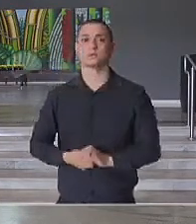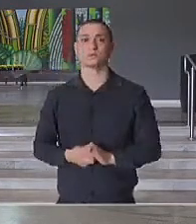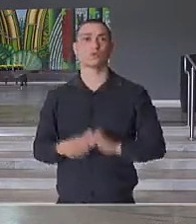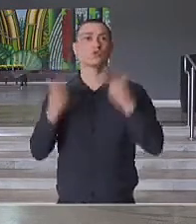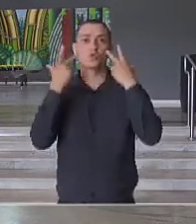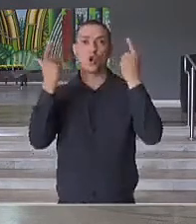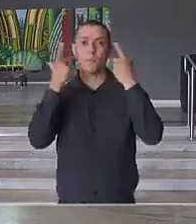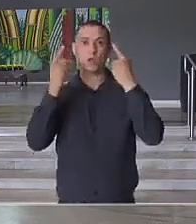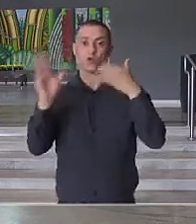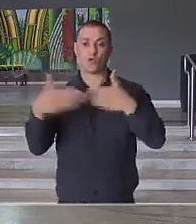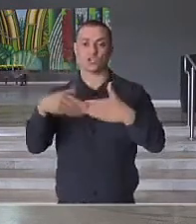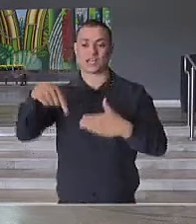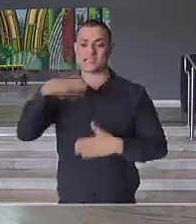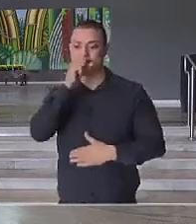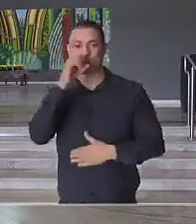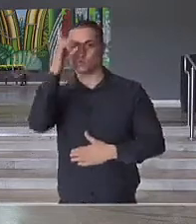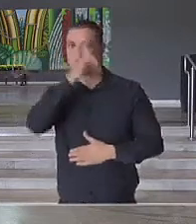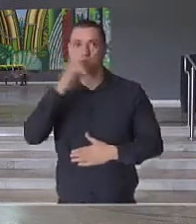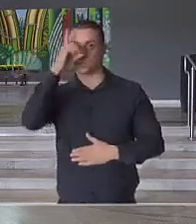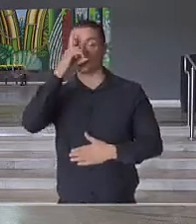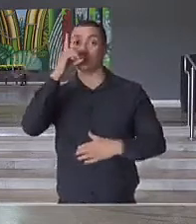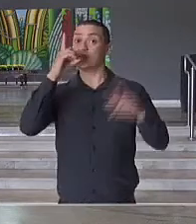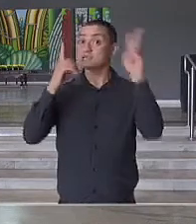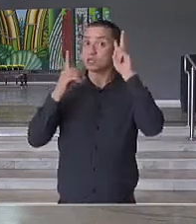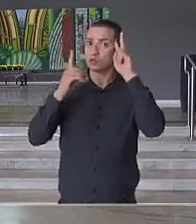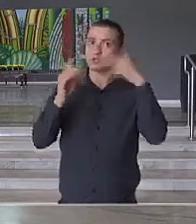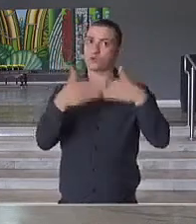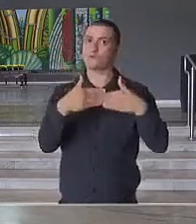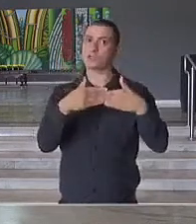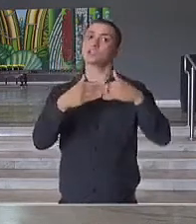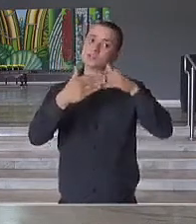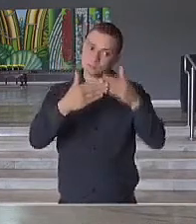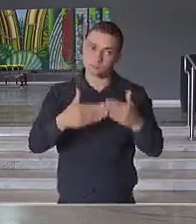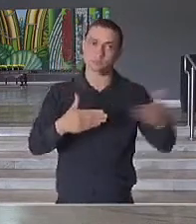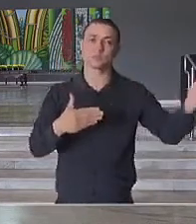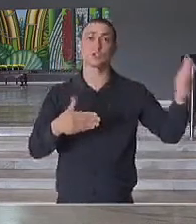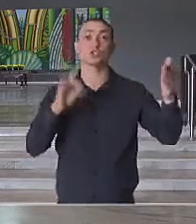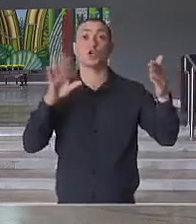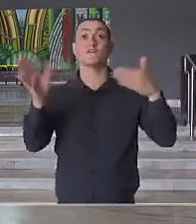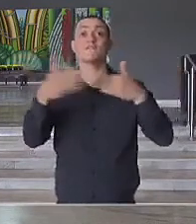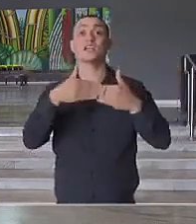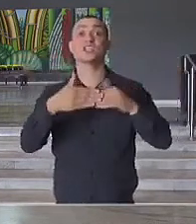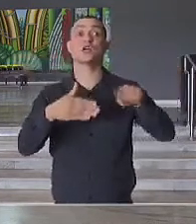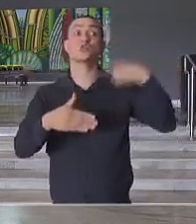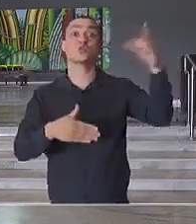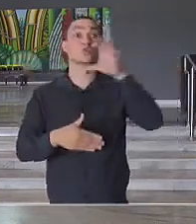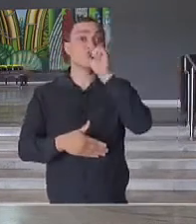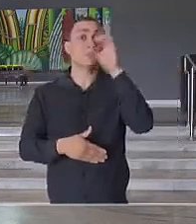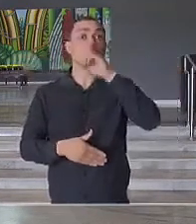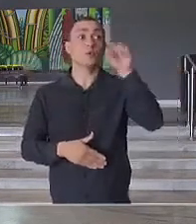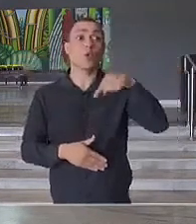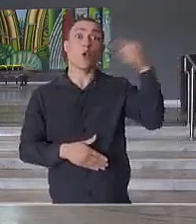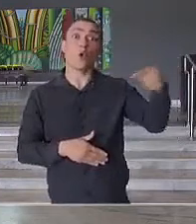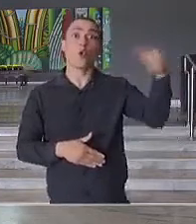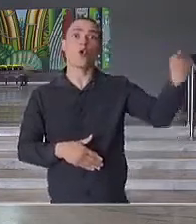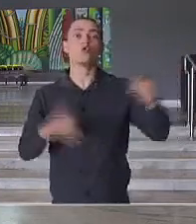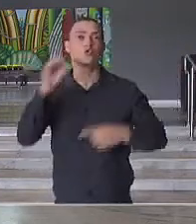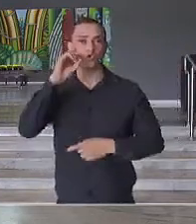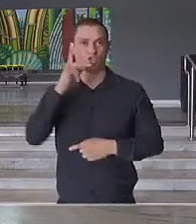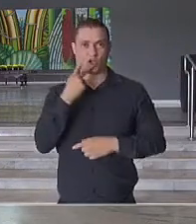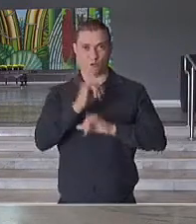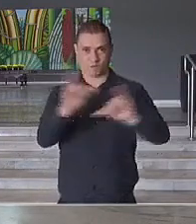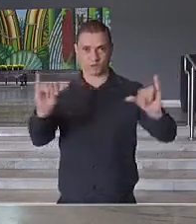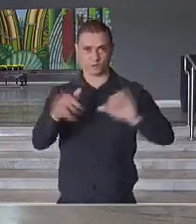Normal. Então, não vai fechar esse sábado, nem esse domingo, nem segunda-feira. Estarão fechados nos próximos fins de semana, nas datas que eu